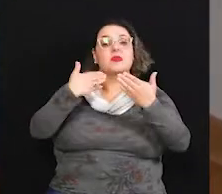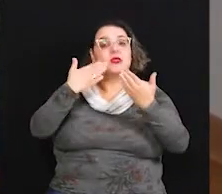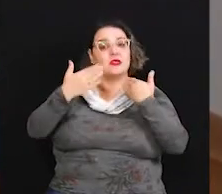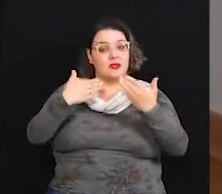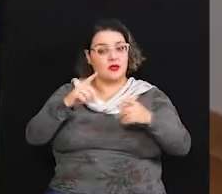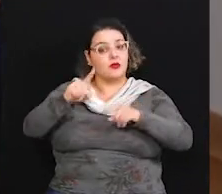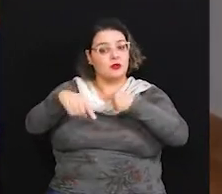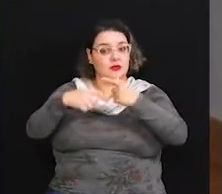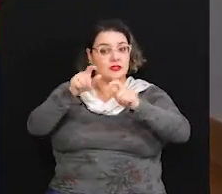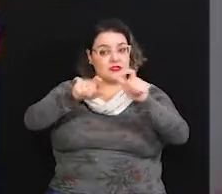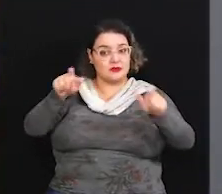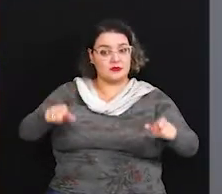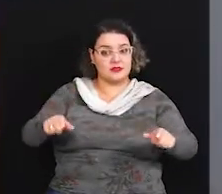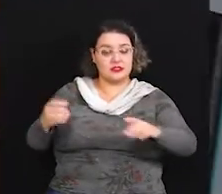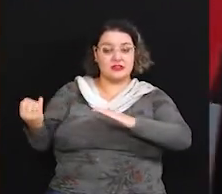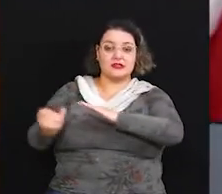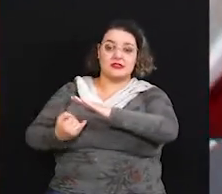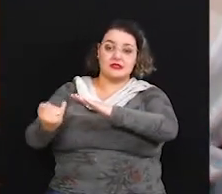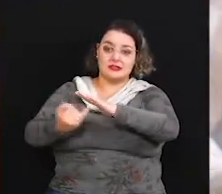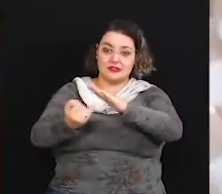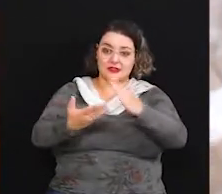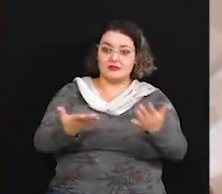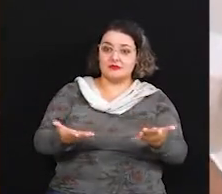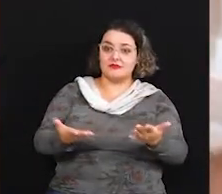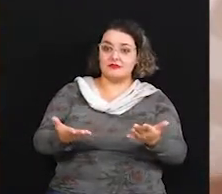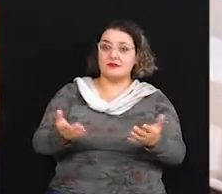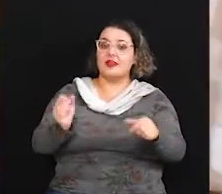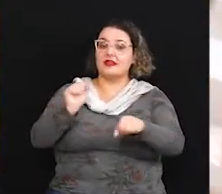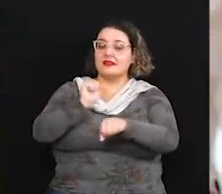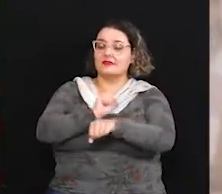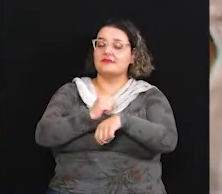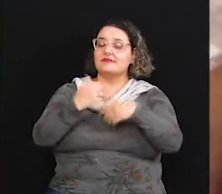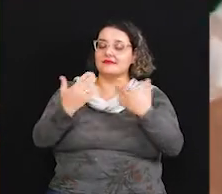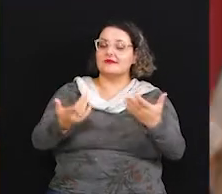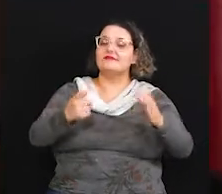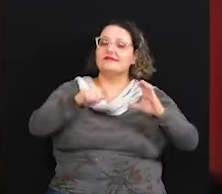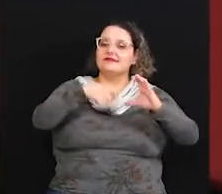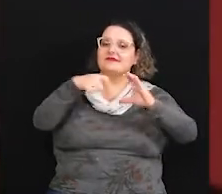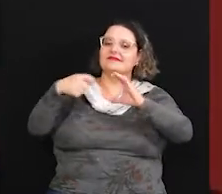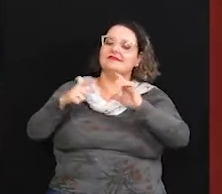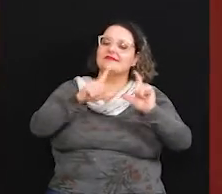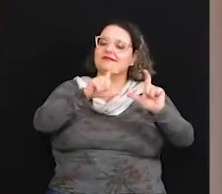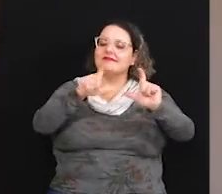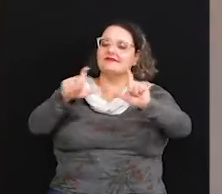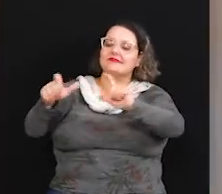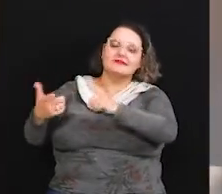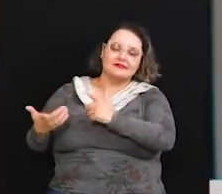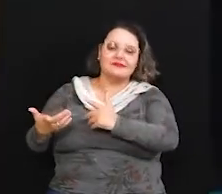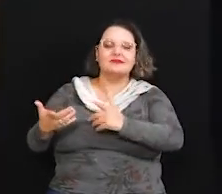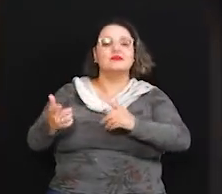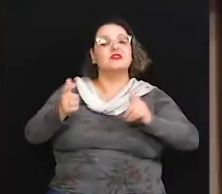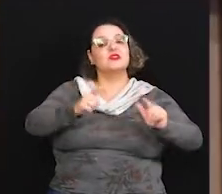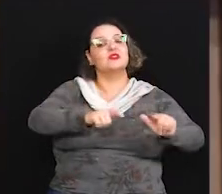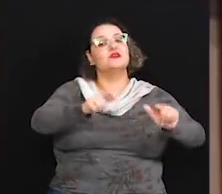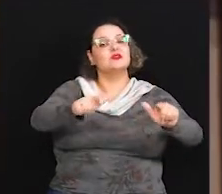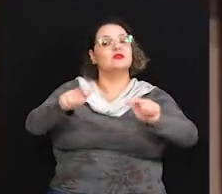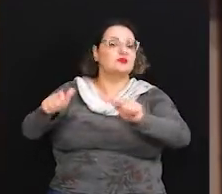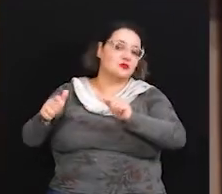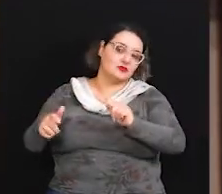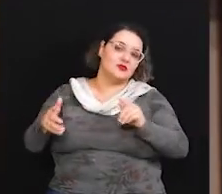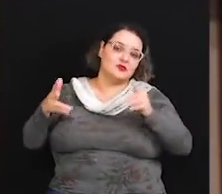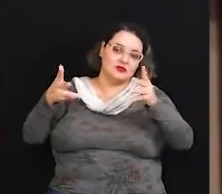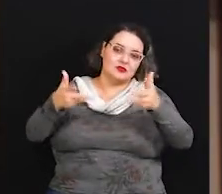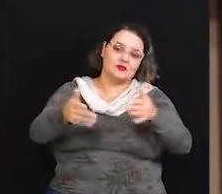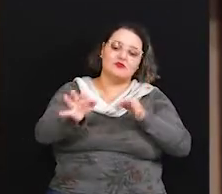vai conversar com outras pessoas aqui da instituição. Por enquanto, vocês ficam com imagens aqui do local, dos espaços,